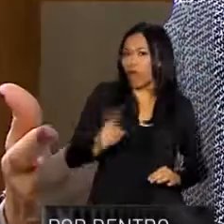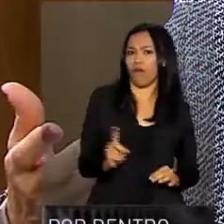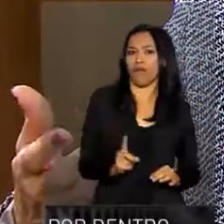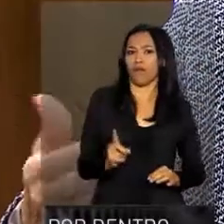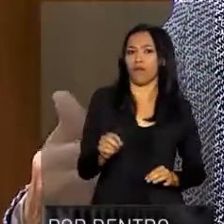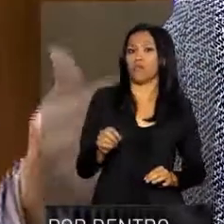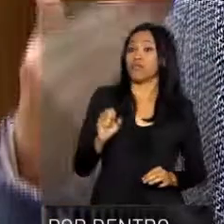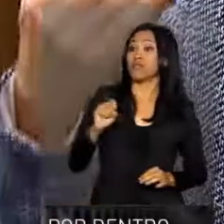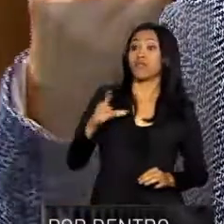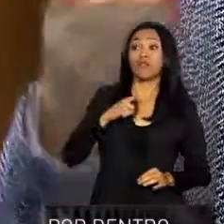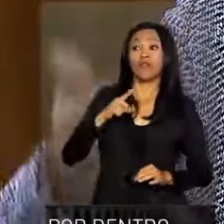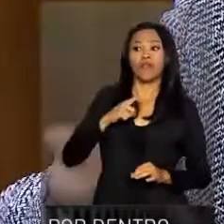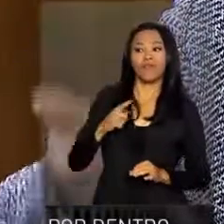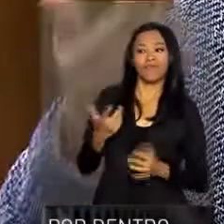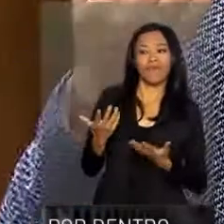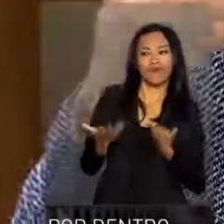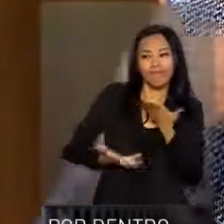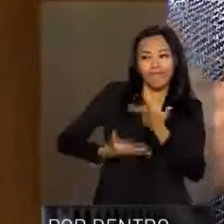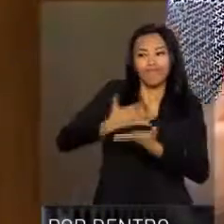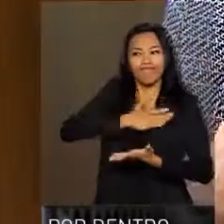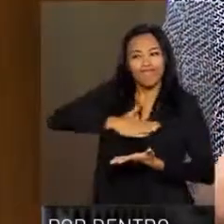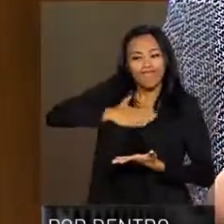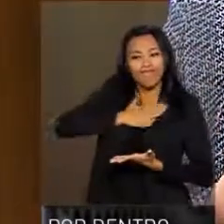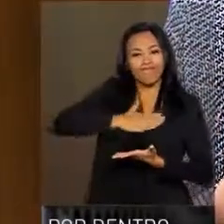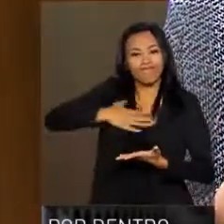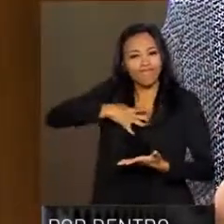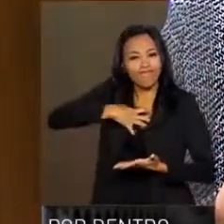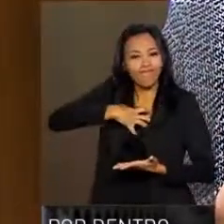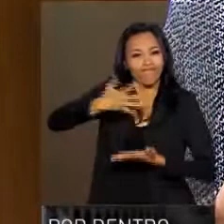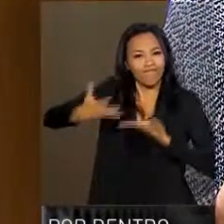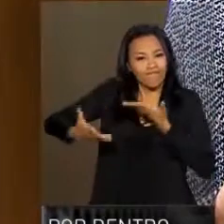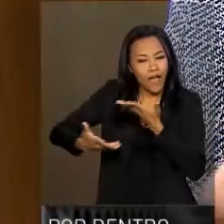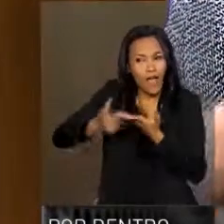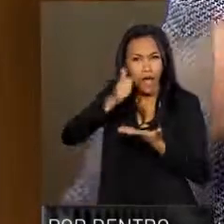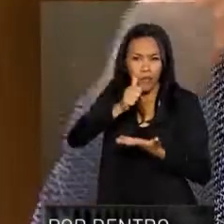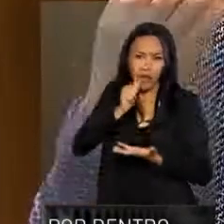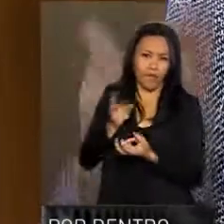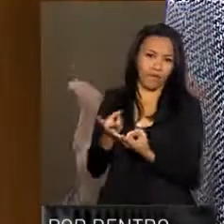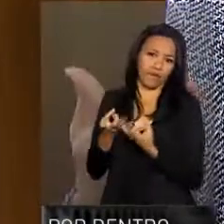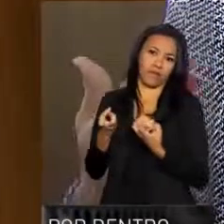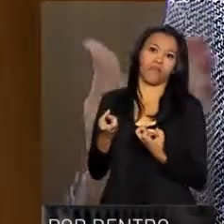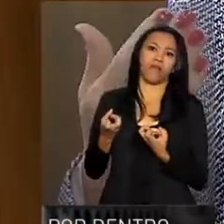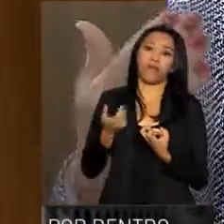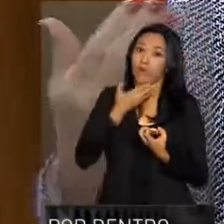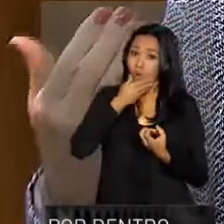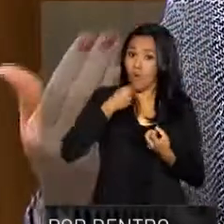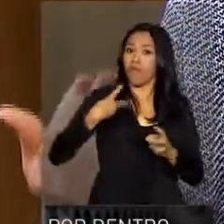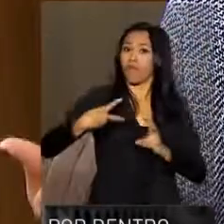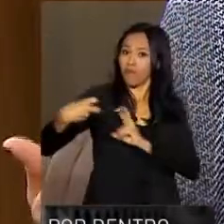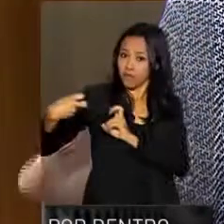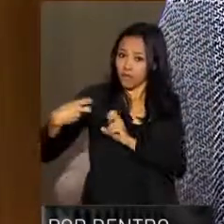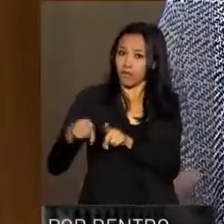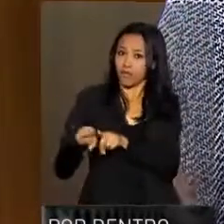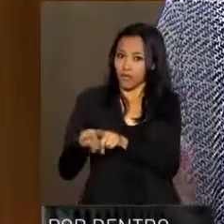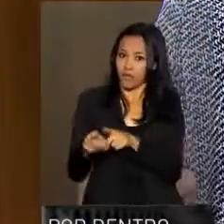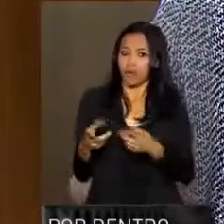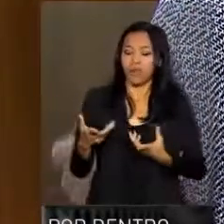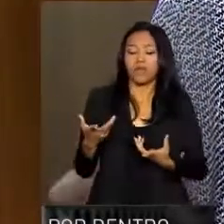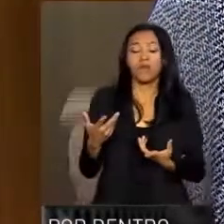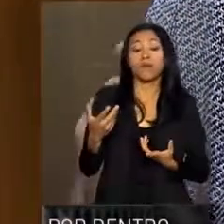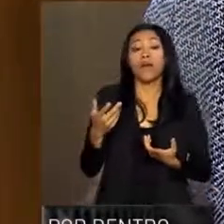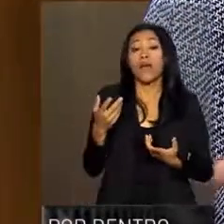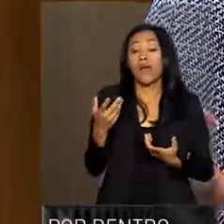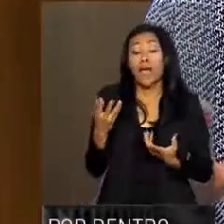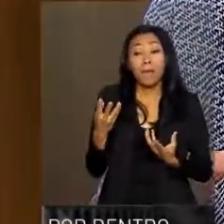tem uma afinidade ela a mulher vai vai ver perceber isso também o homem também não acho que esse é a questão quando você diz que é